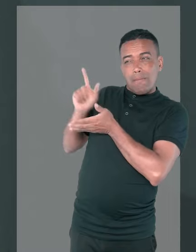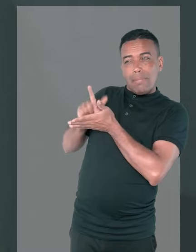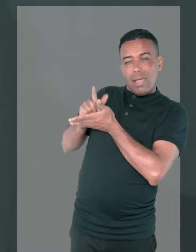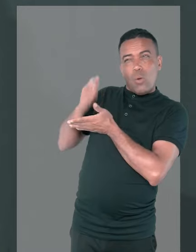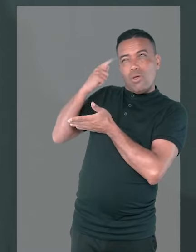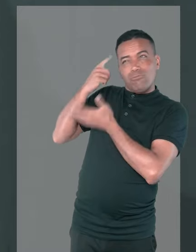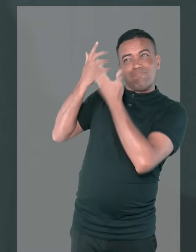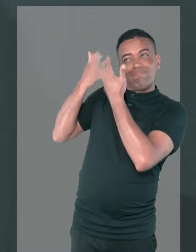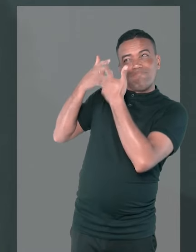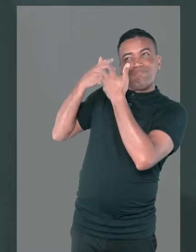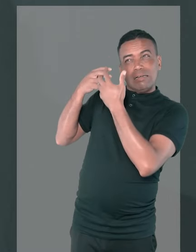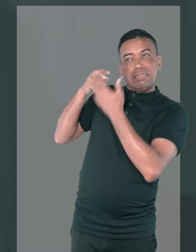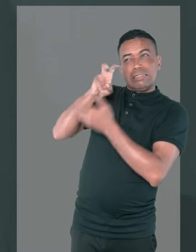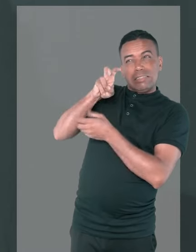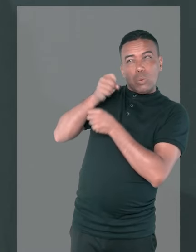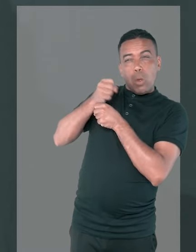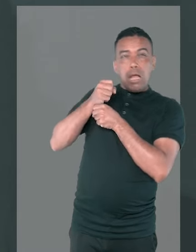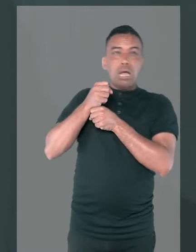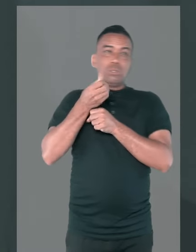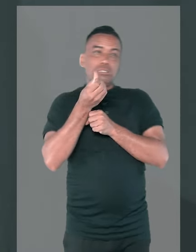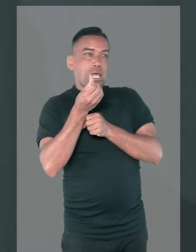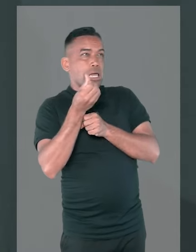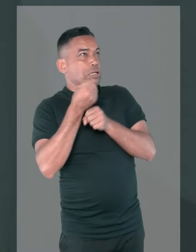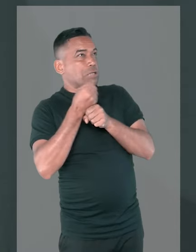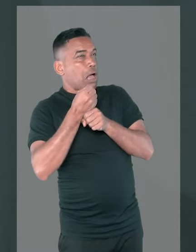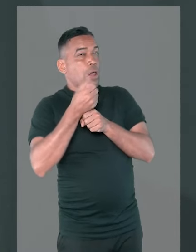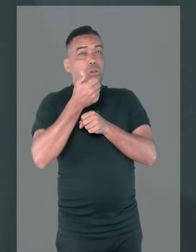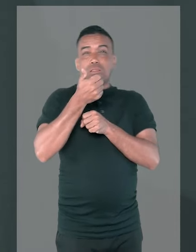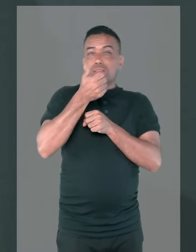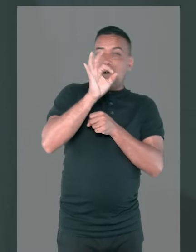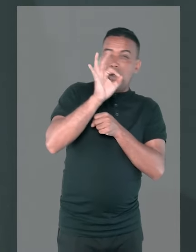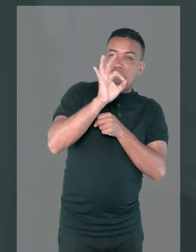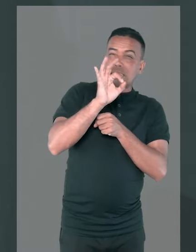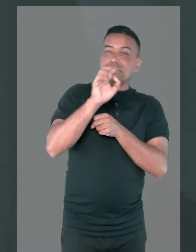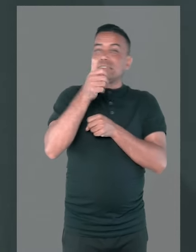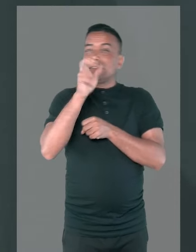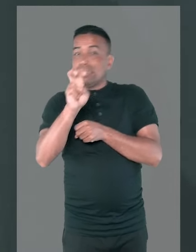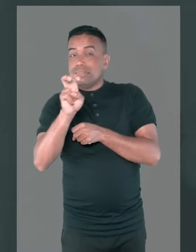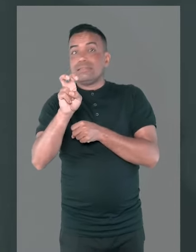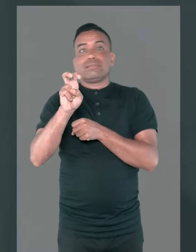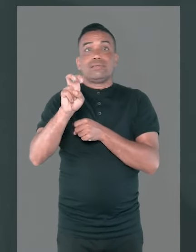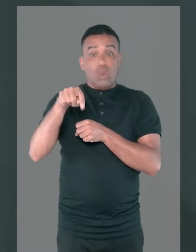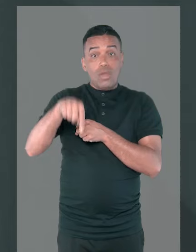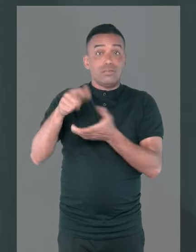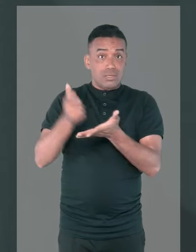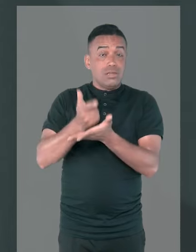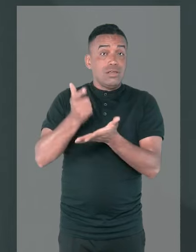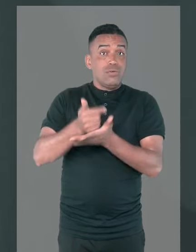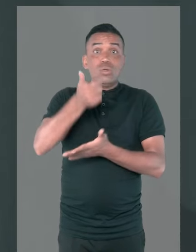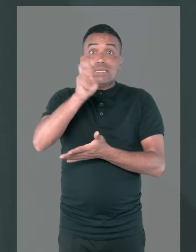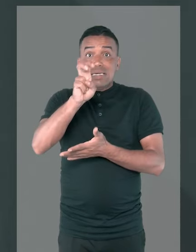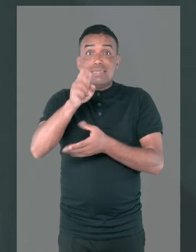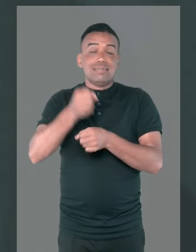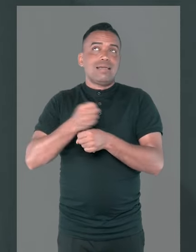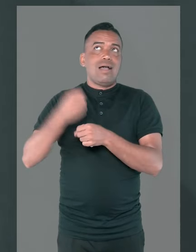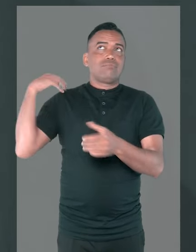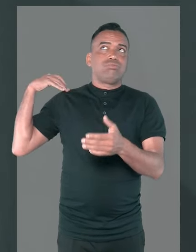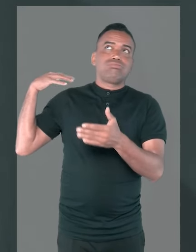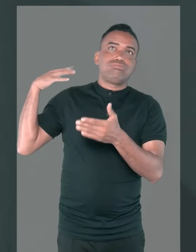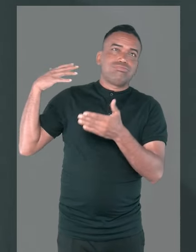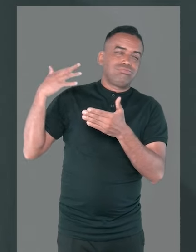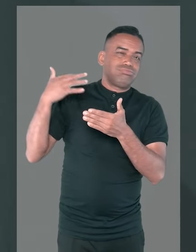matutando há 5 anos, 6 anos, 7, 10, 15. É o caso desse. Tinha mais de 15 anos aquilo que suscitou